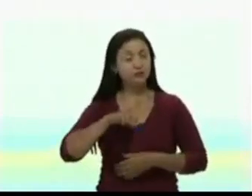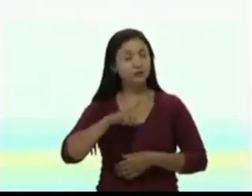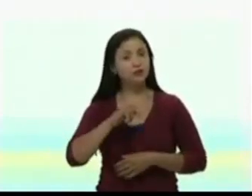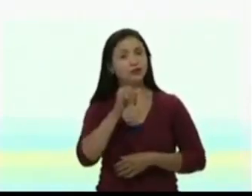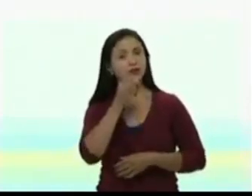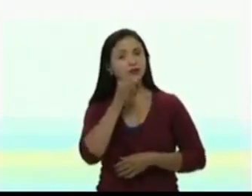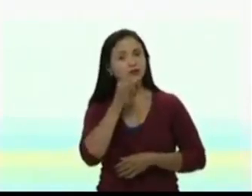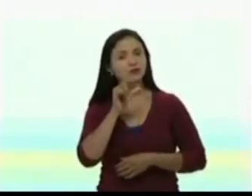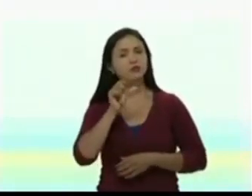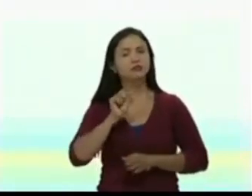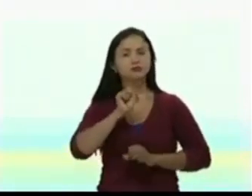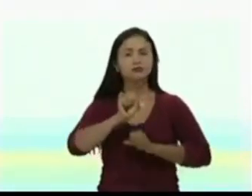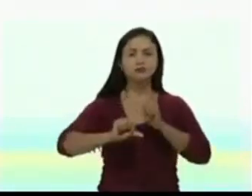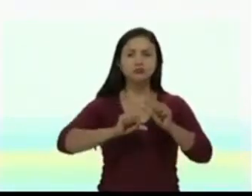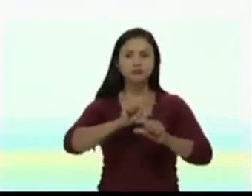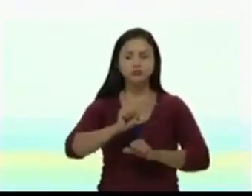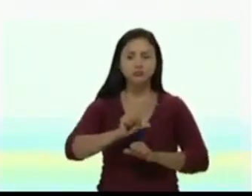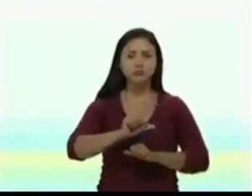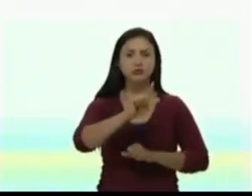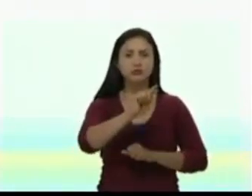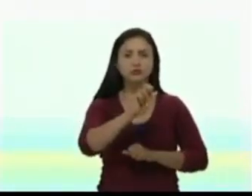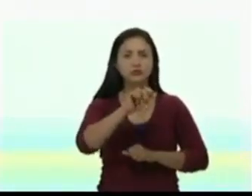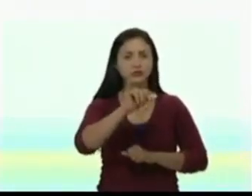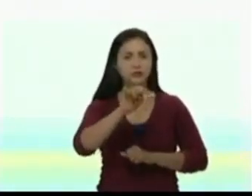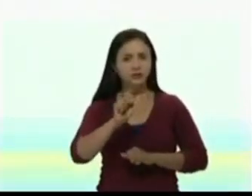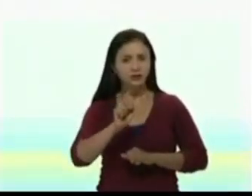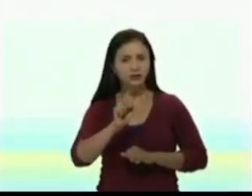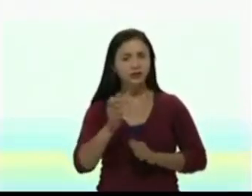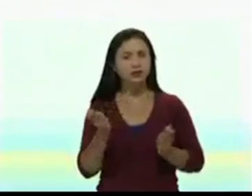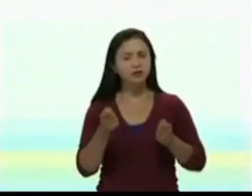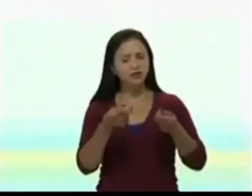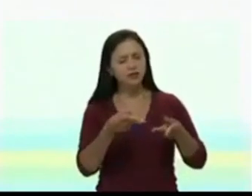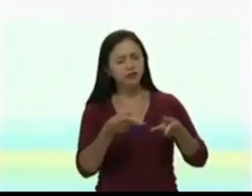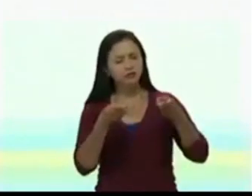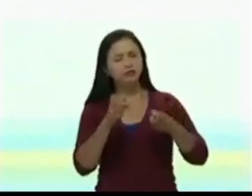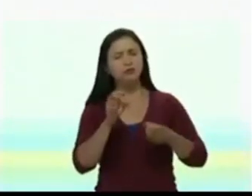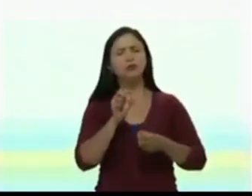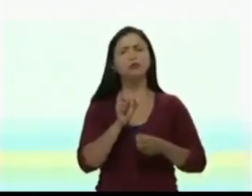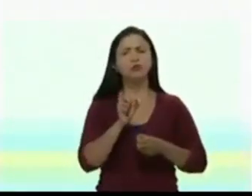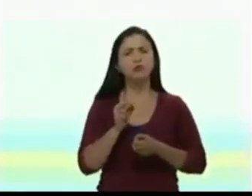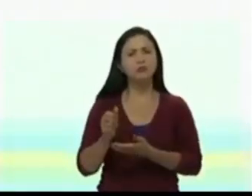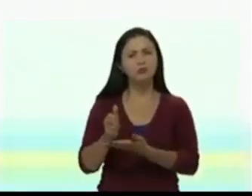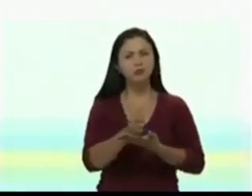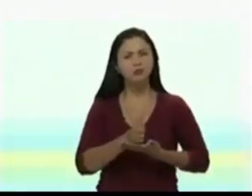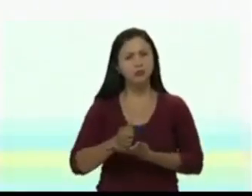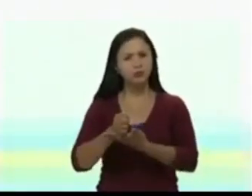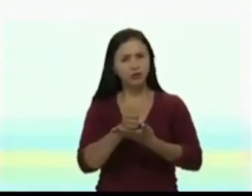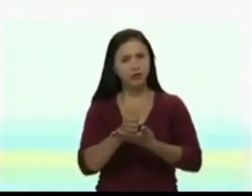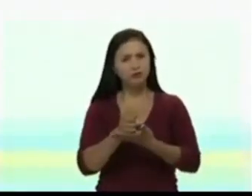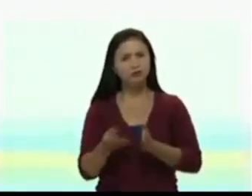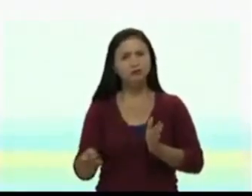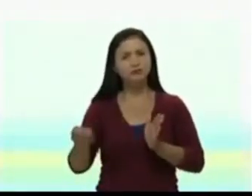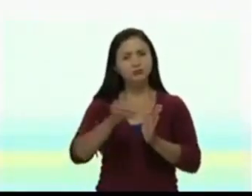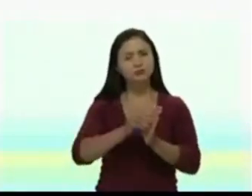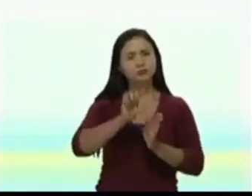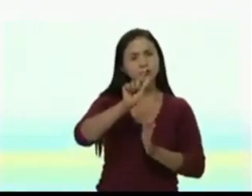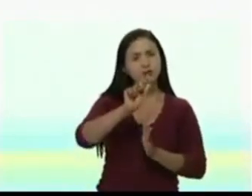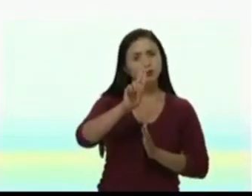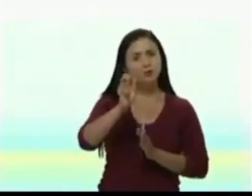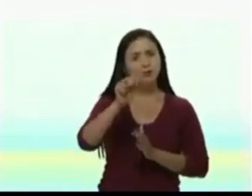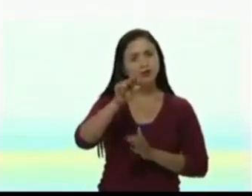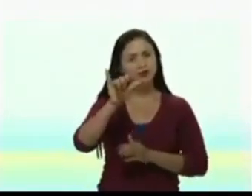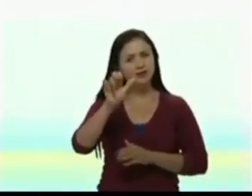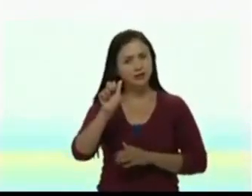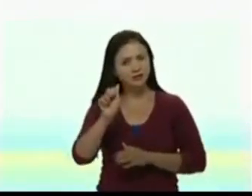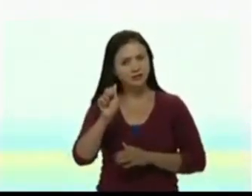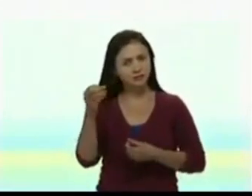exemplo de uma mutação gênica por adição de bases, onde observamos então que uma base guanina foi inserida no gene aqui em